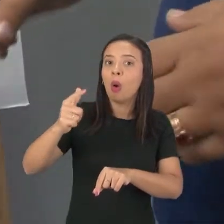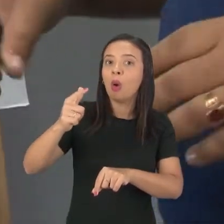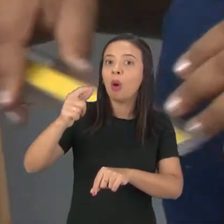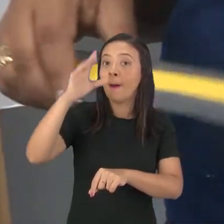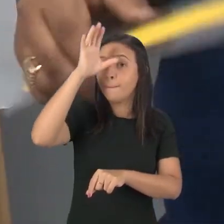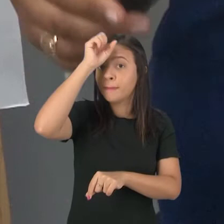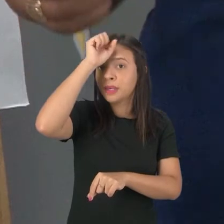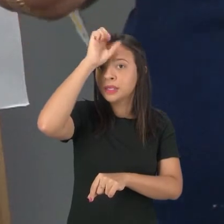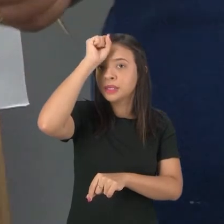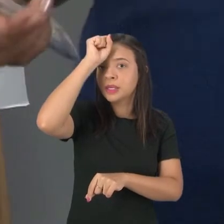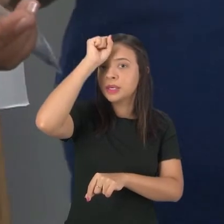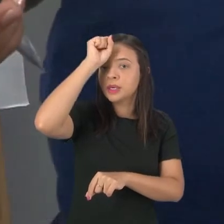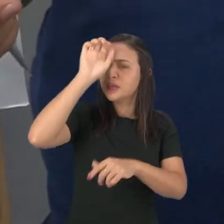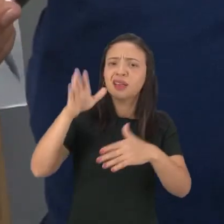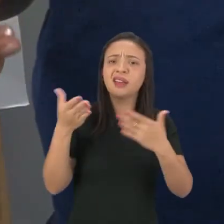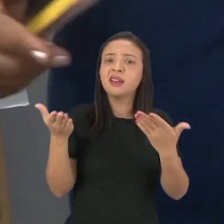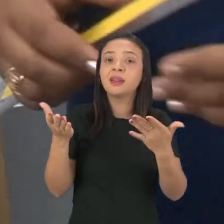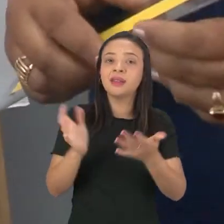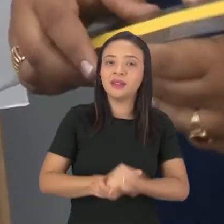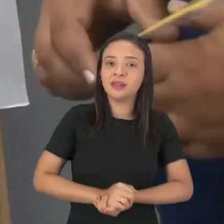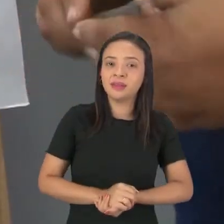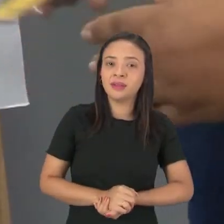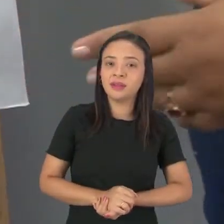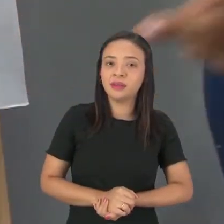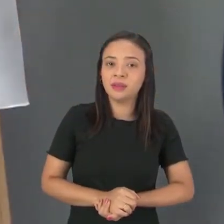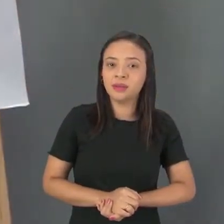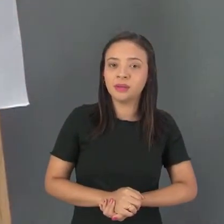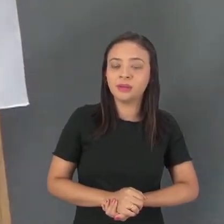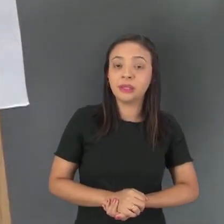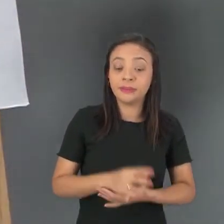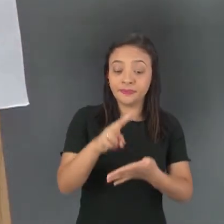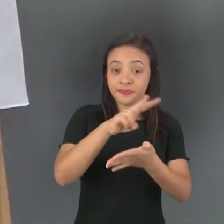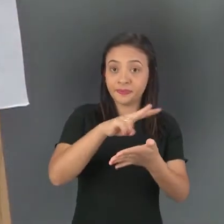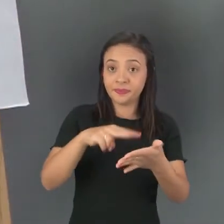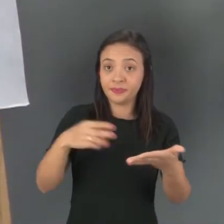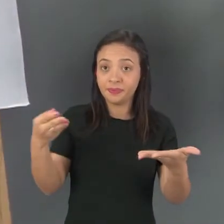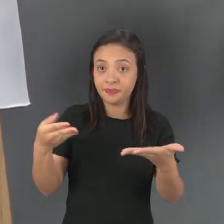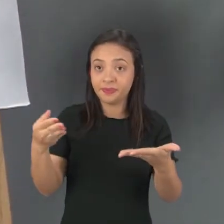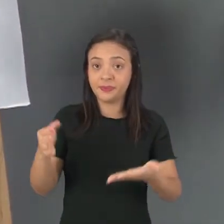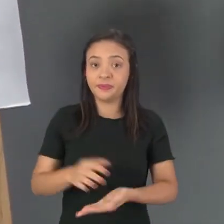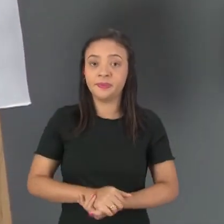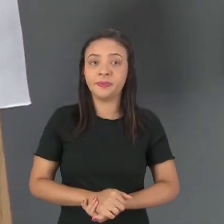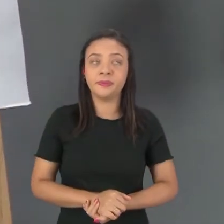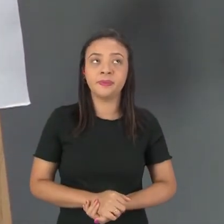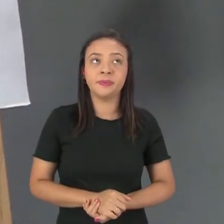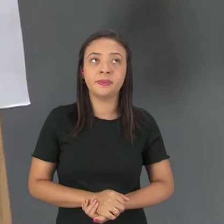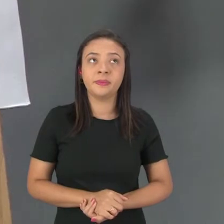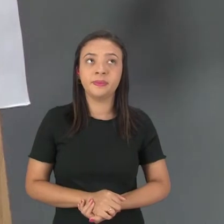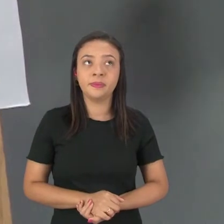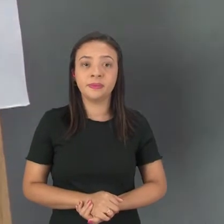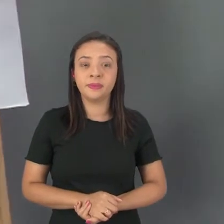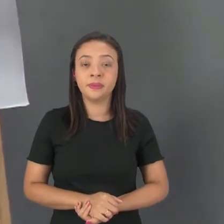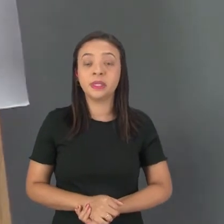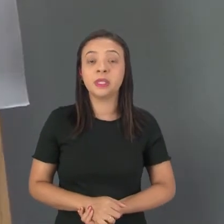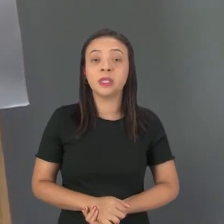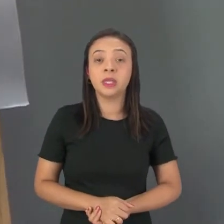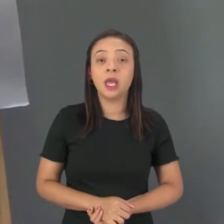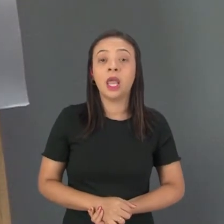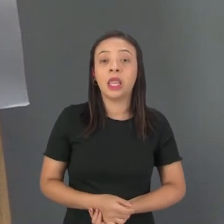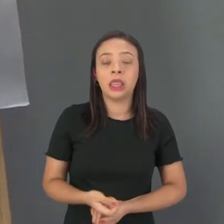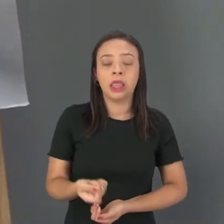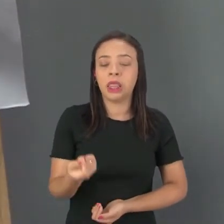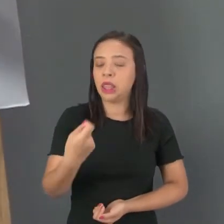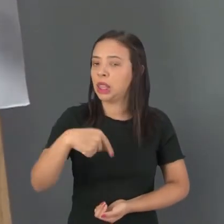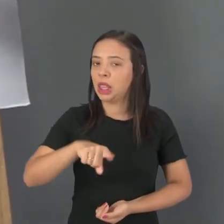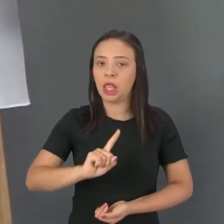ainda nessa moral Qual é a gente vamos lá vamos fazer a leitura Ah e não aturarmos